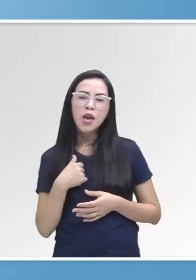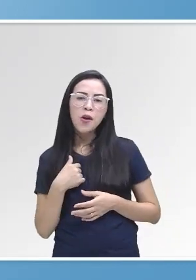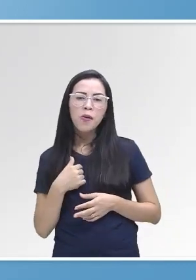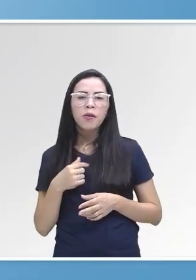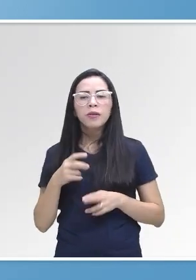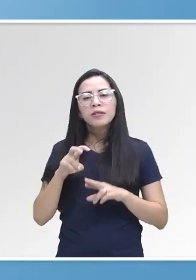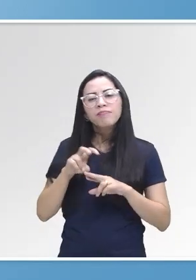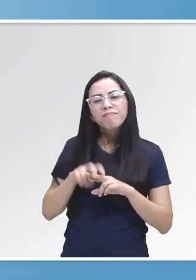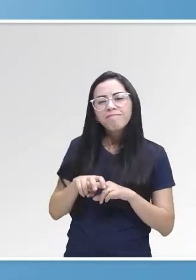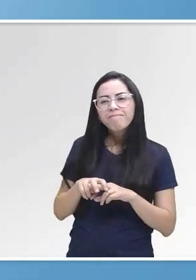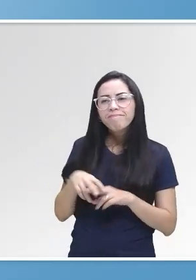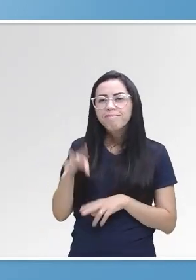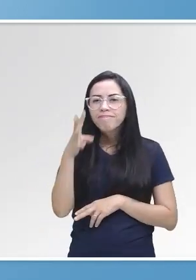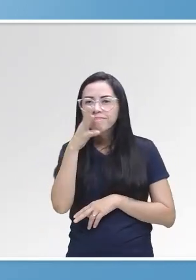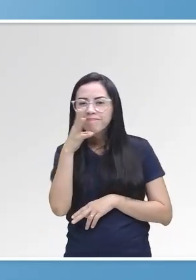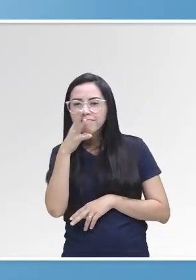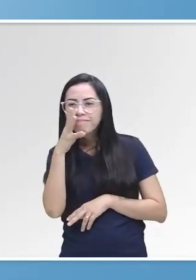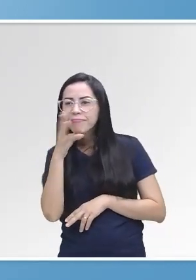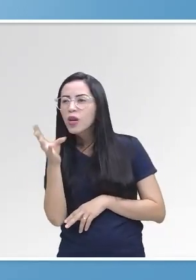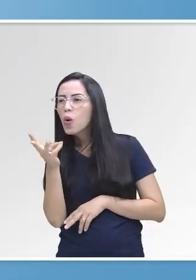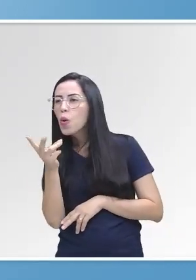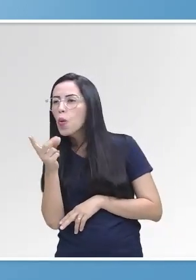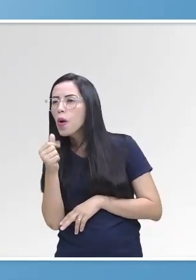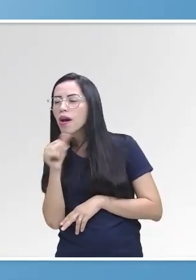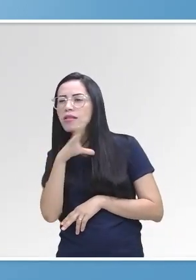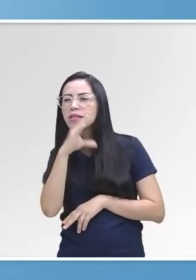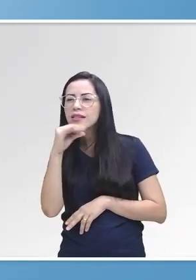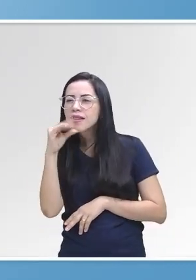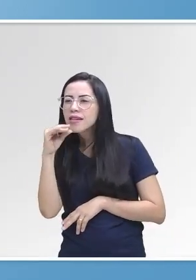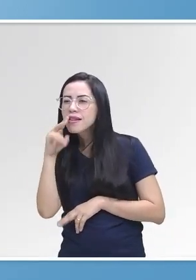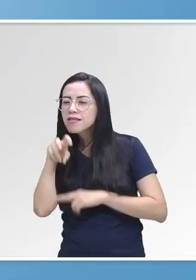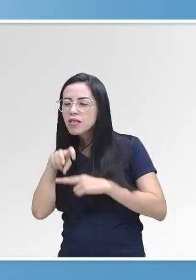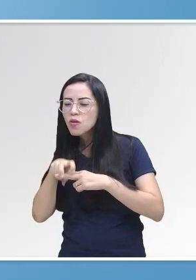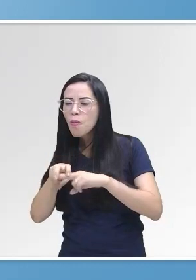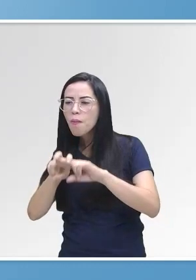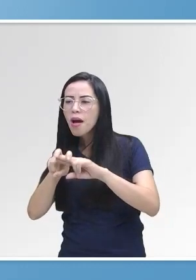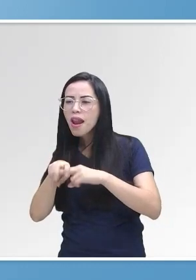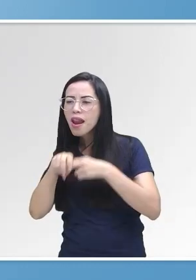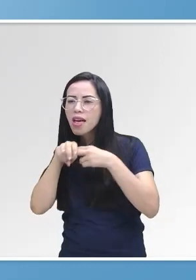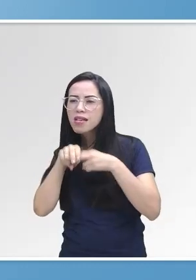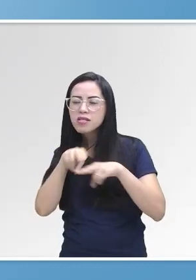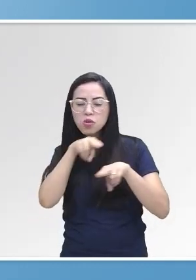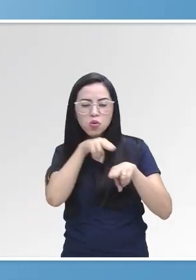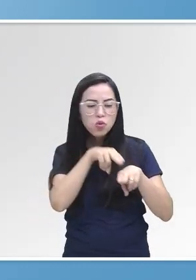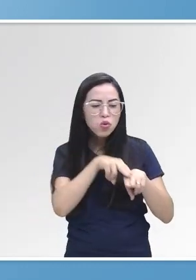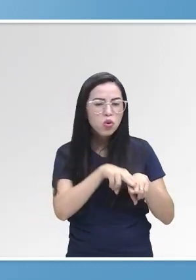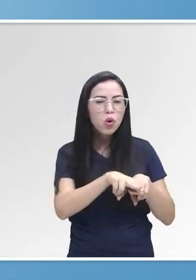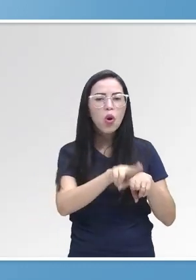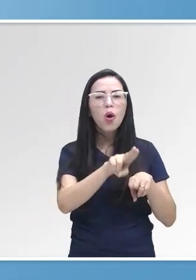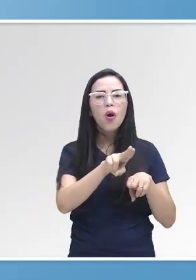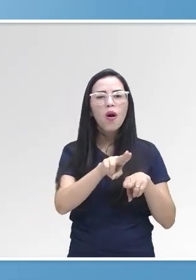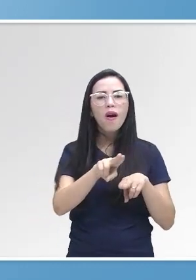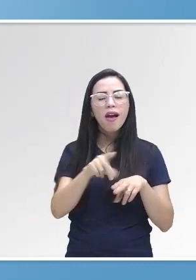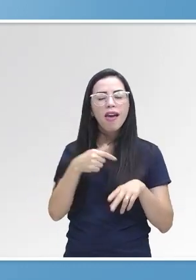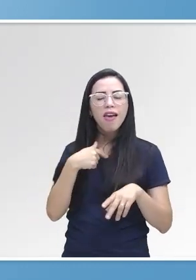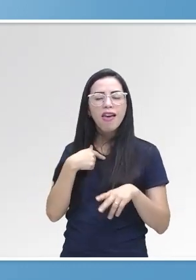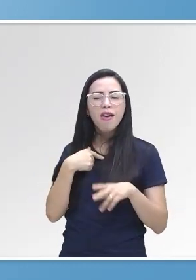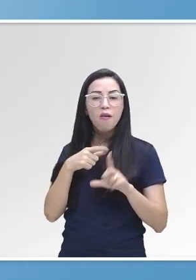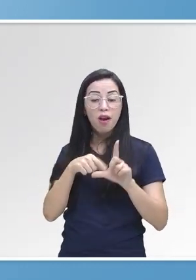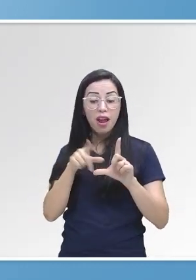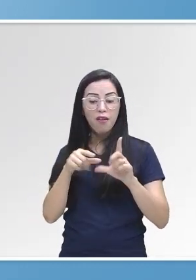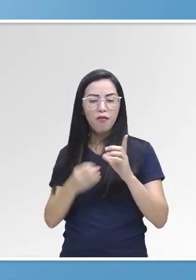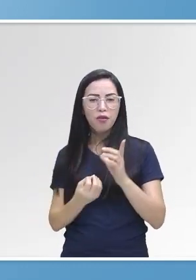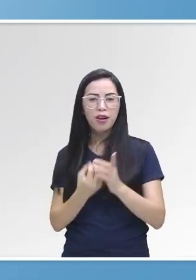quantas crianças vão no balanço quantas crianças vão no escorrega no túnel para depois vou fazer um gráfico assim bem